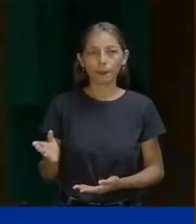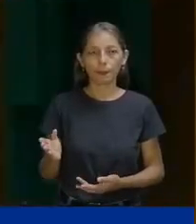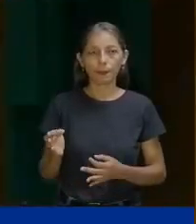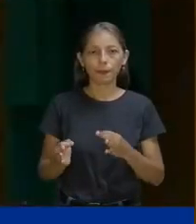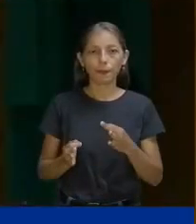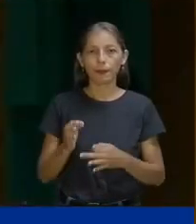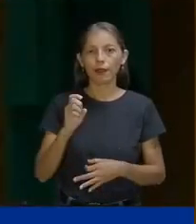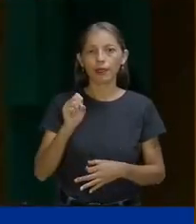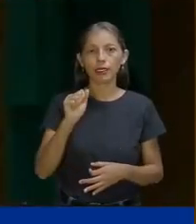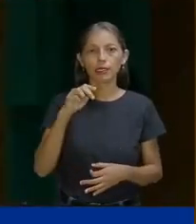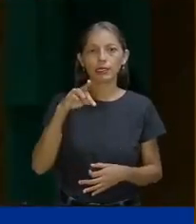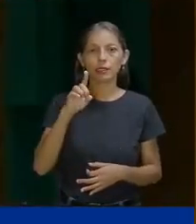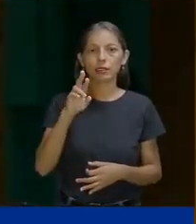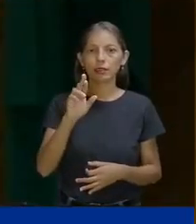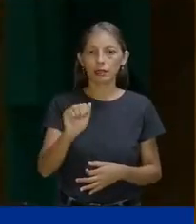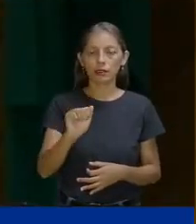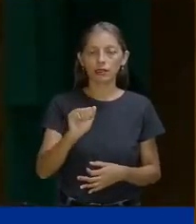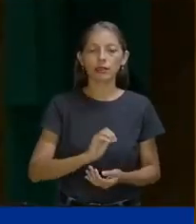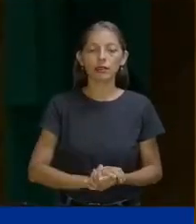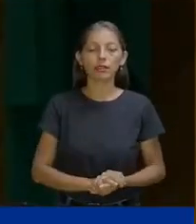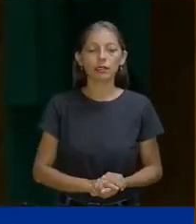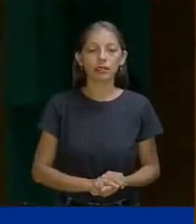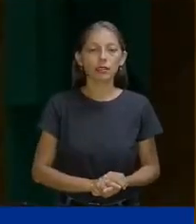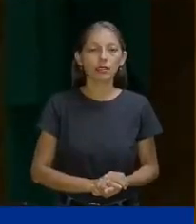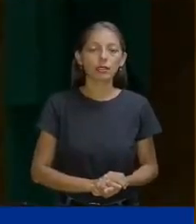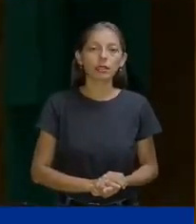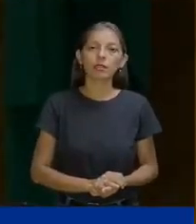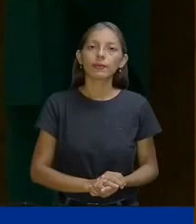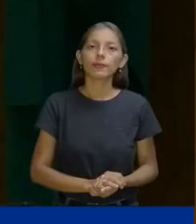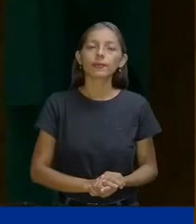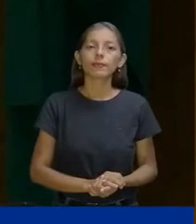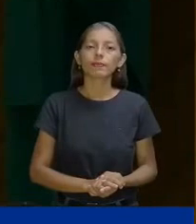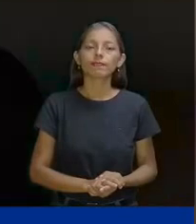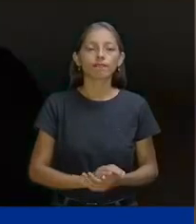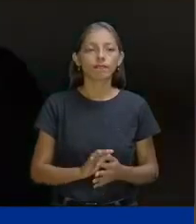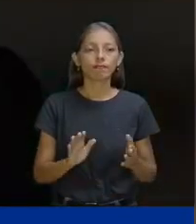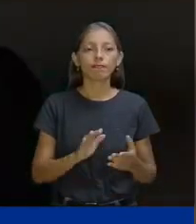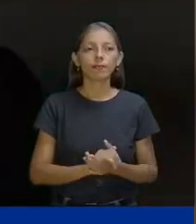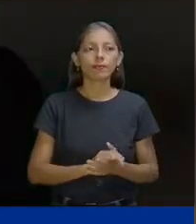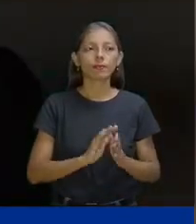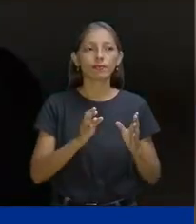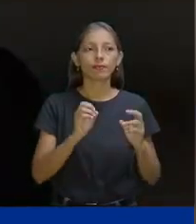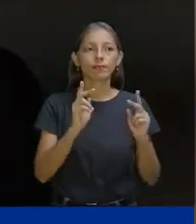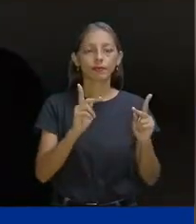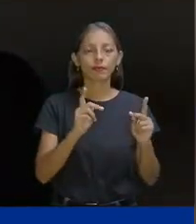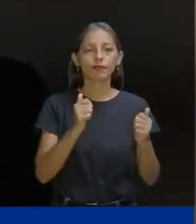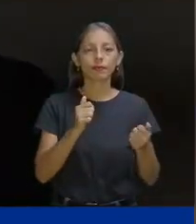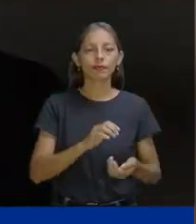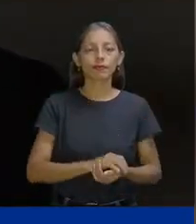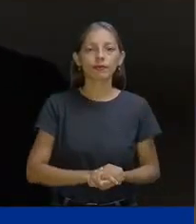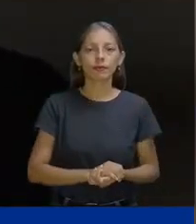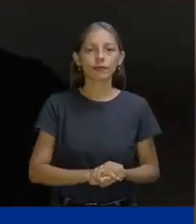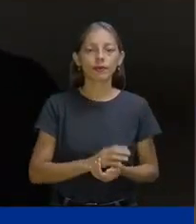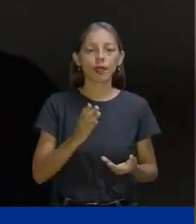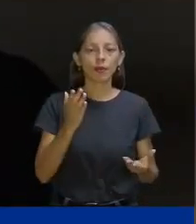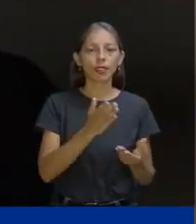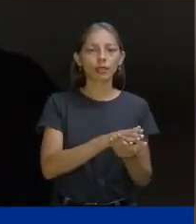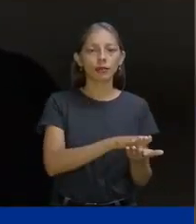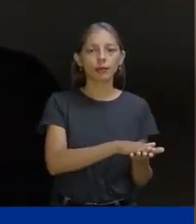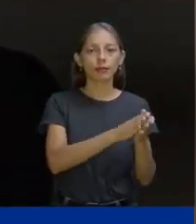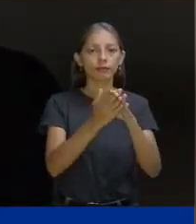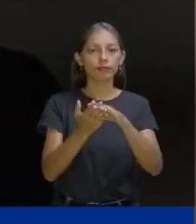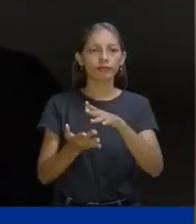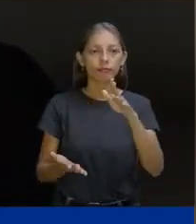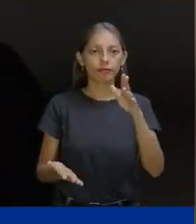tarde. Boa tarde, Excelências. Apenas reitero os termos do parecer. Foco na Procuradora Regional Sara Tereza. Perfeito. Devo a Foco no Desembargador